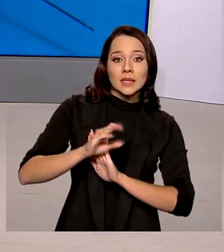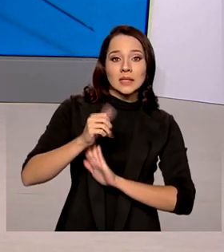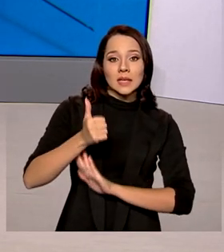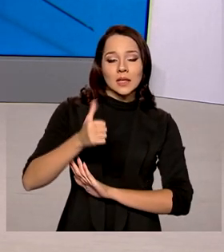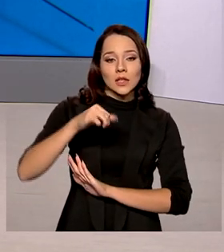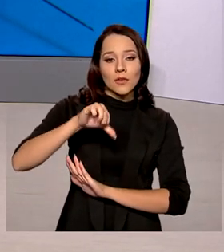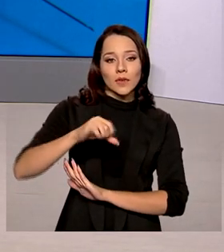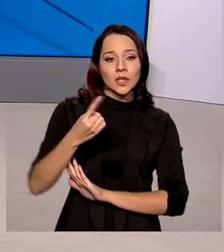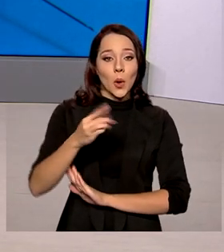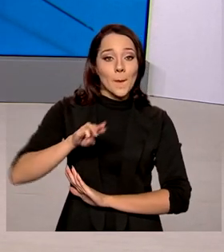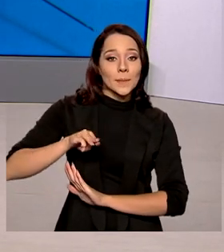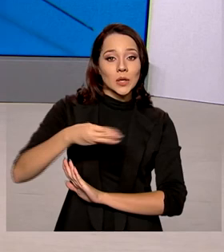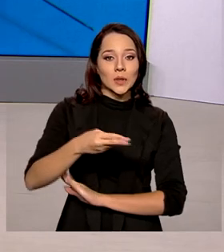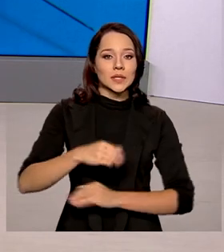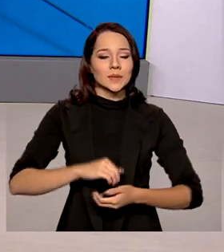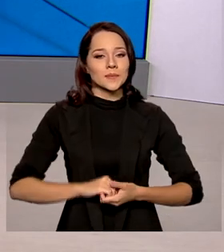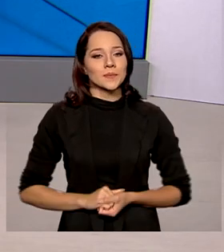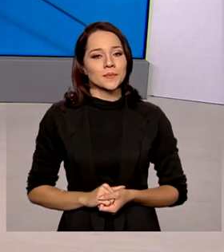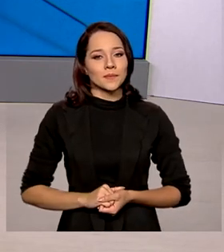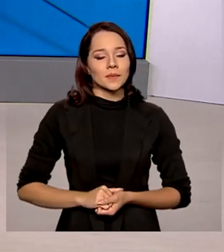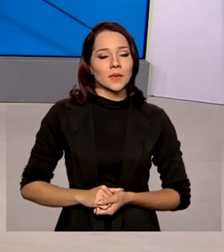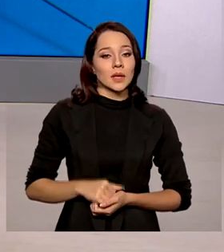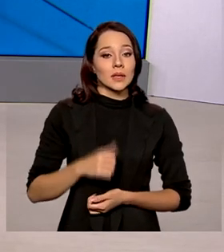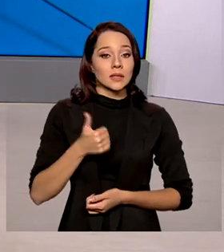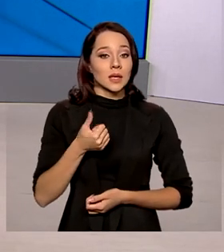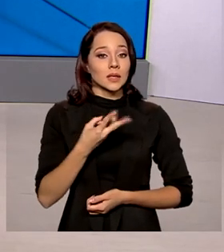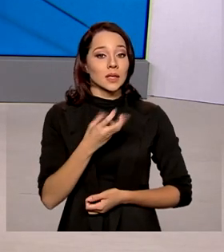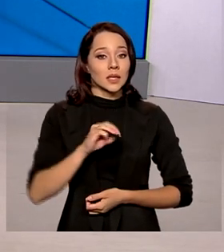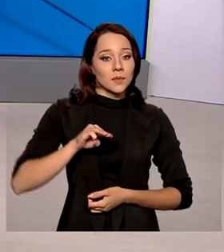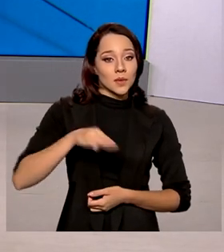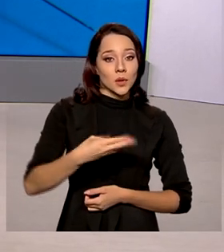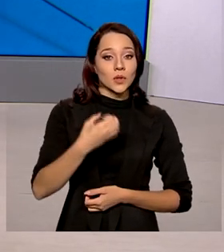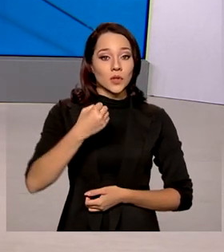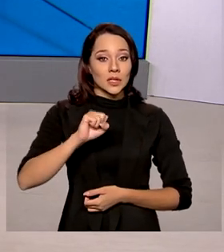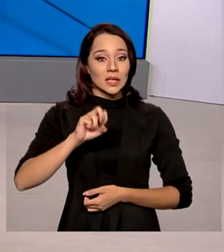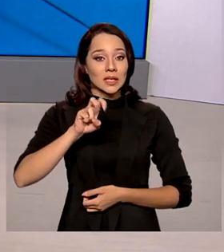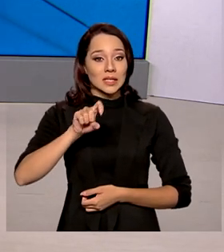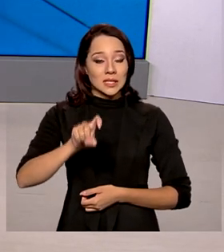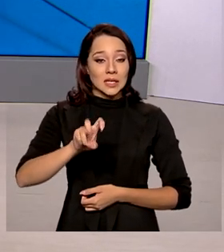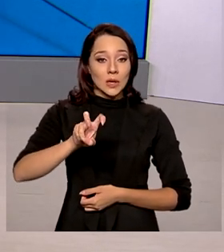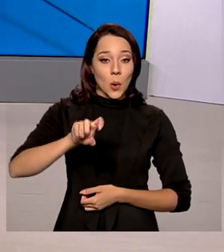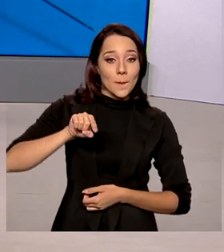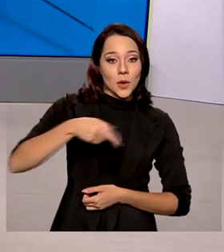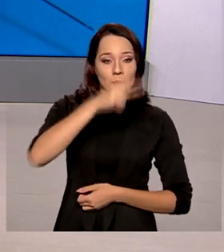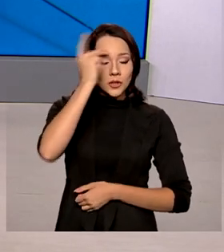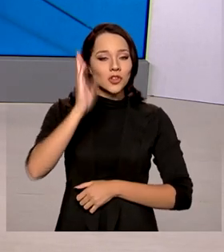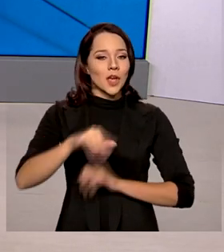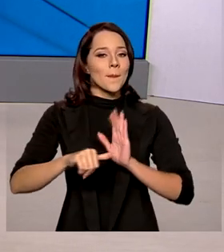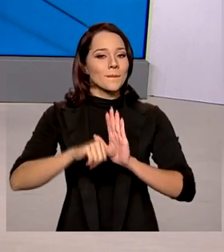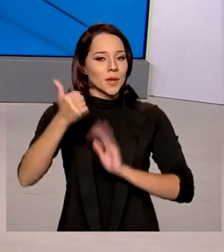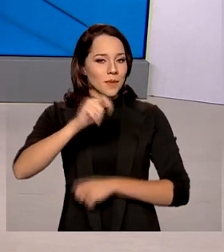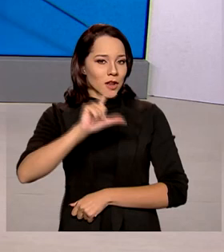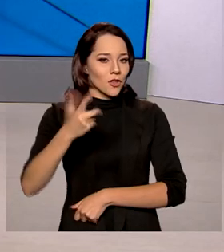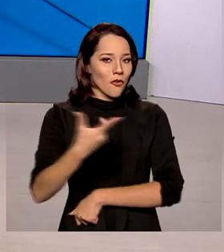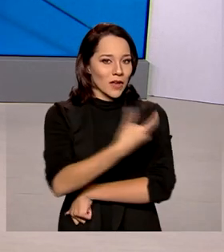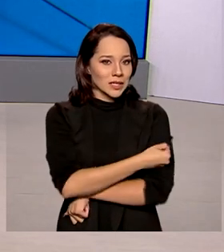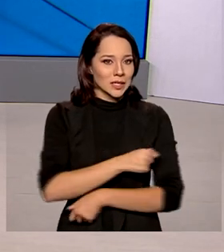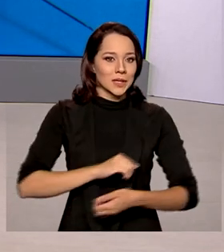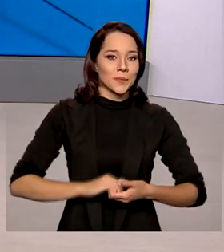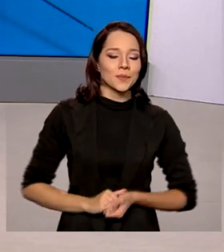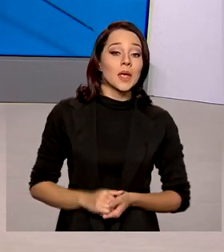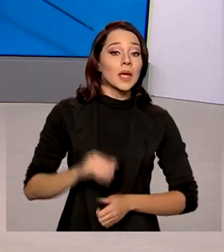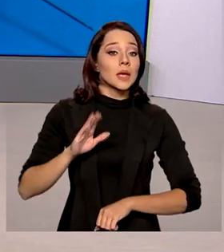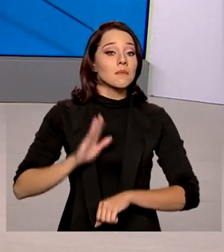191 milhões, 130 milhões e 85 mil pessoas tomaram a primeira dose da vacina